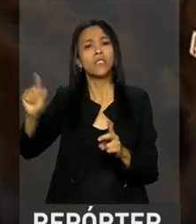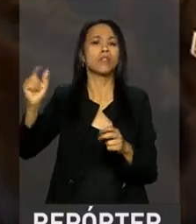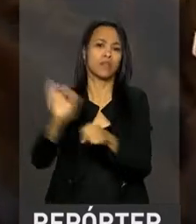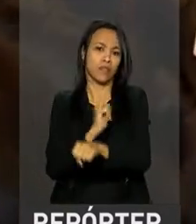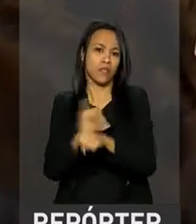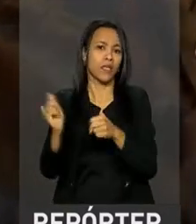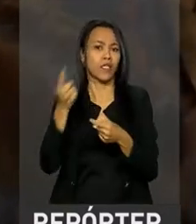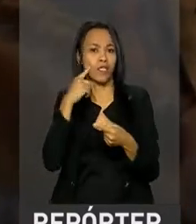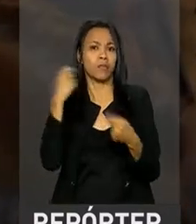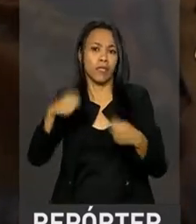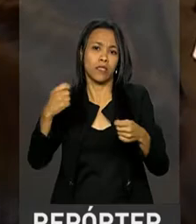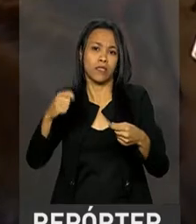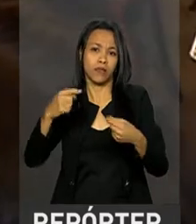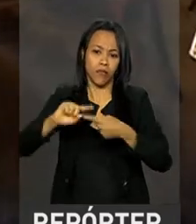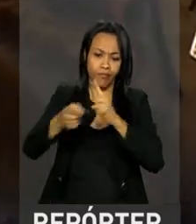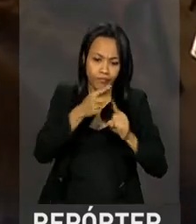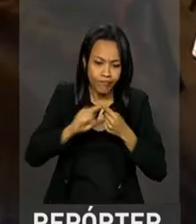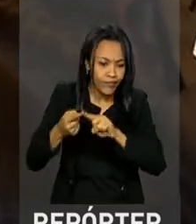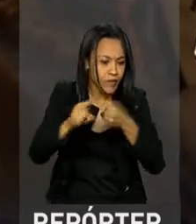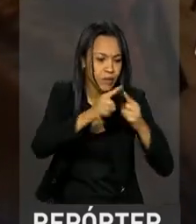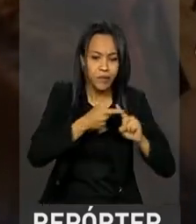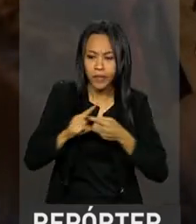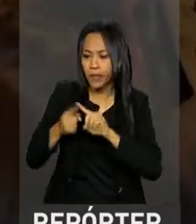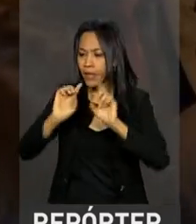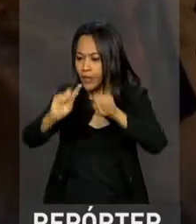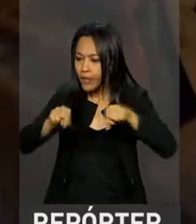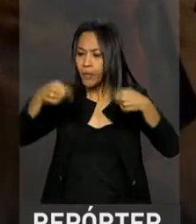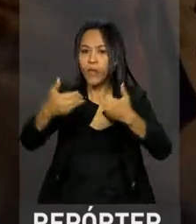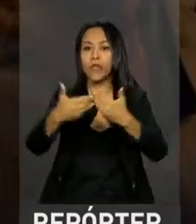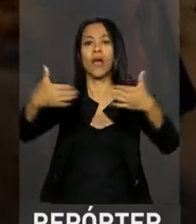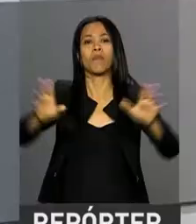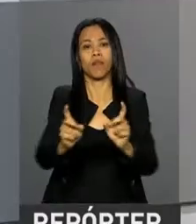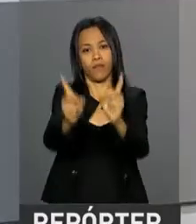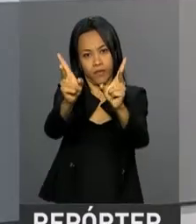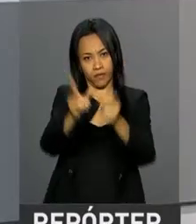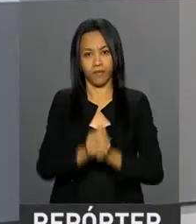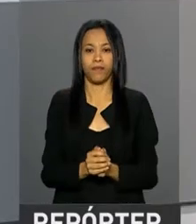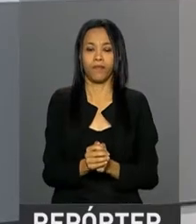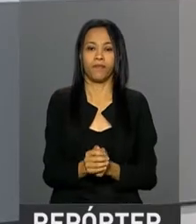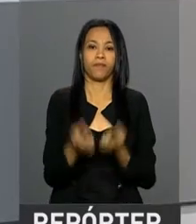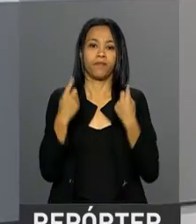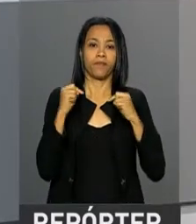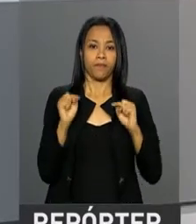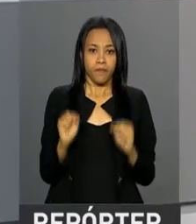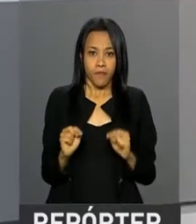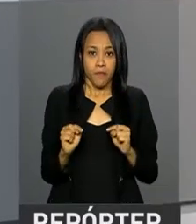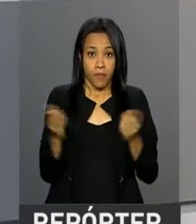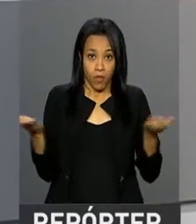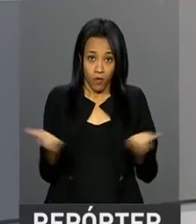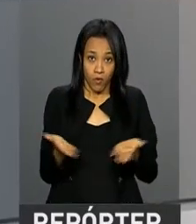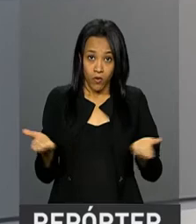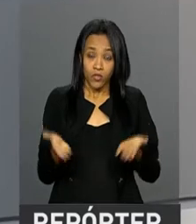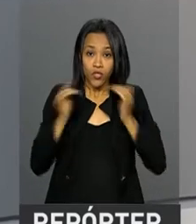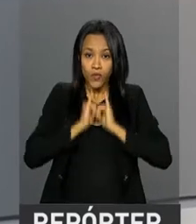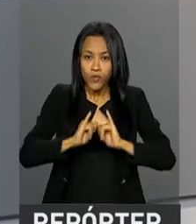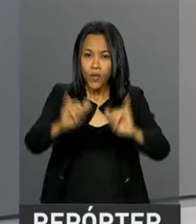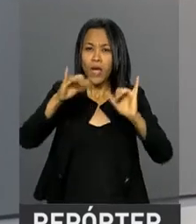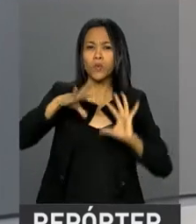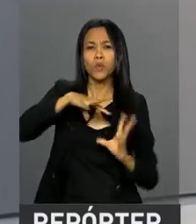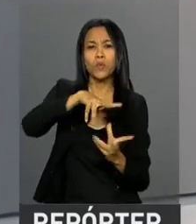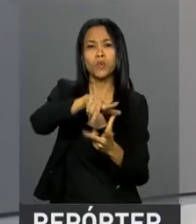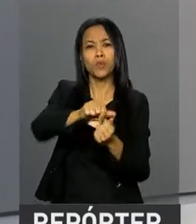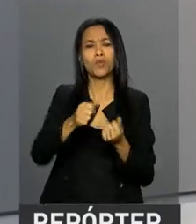esse, para que a gente possa, então, fazer esta abertura de capital. Divulgado e vendido no mundo inteiro como um